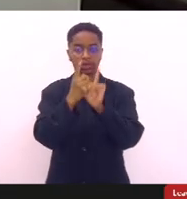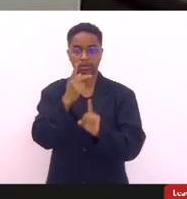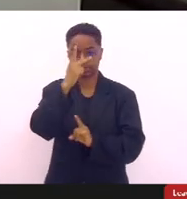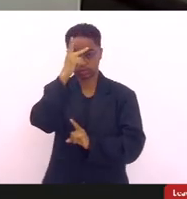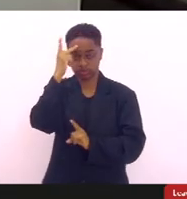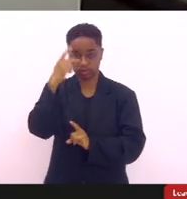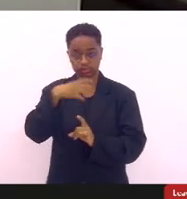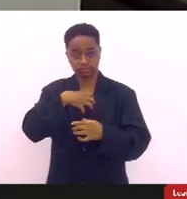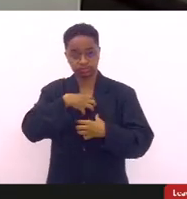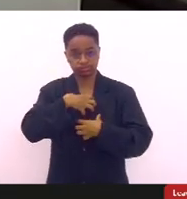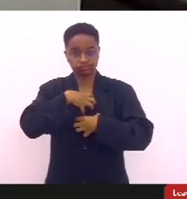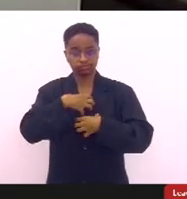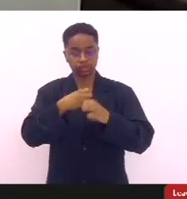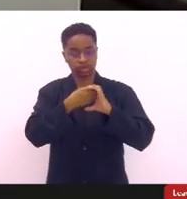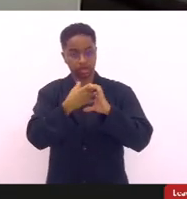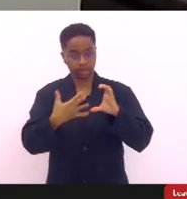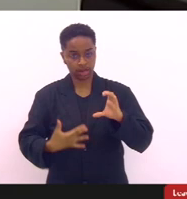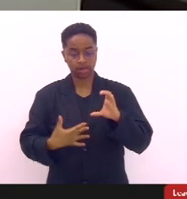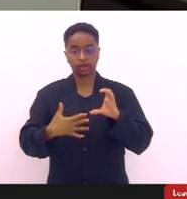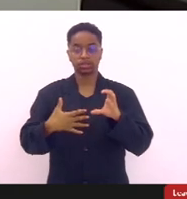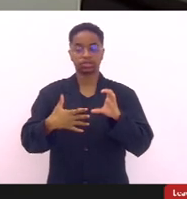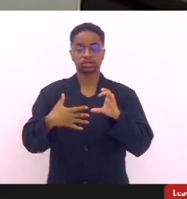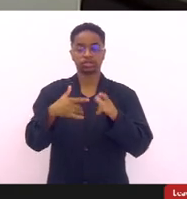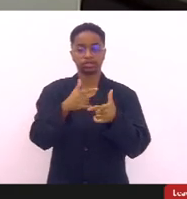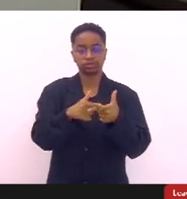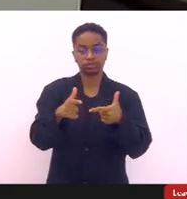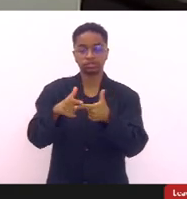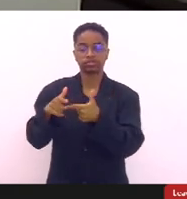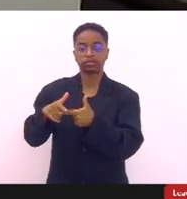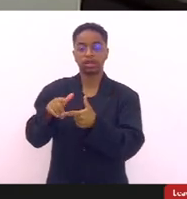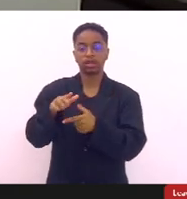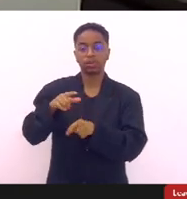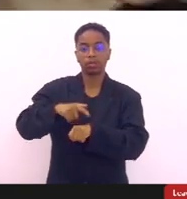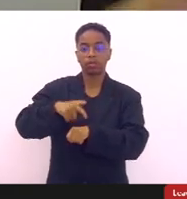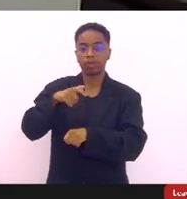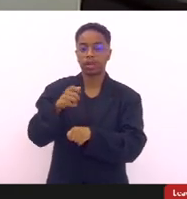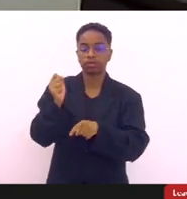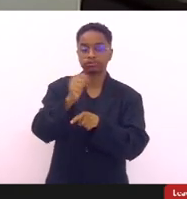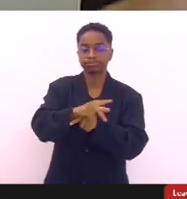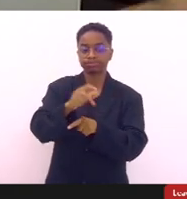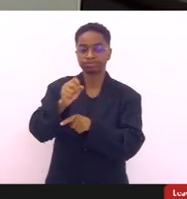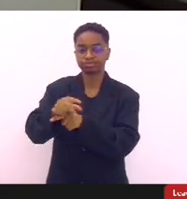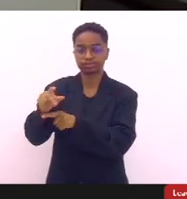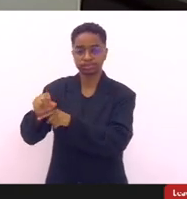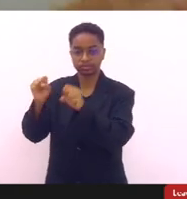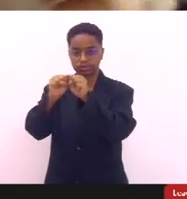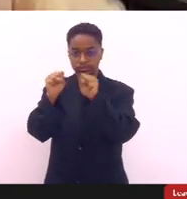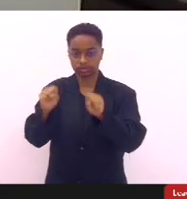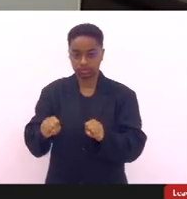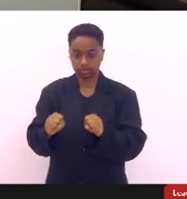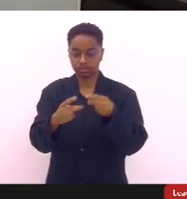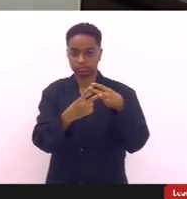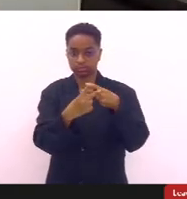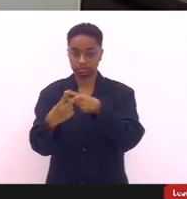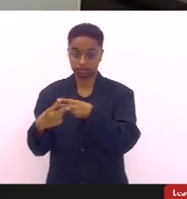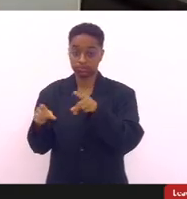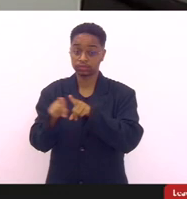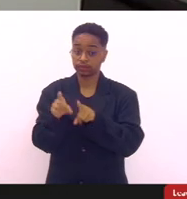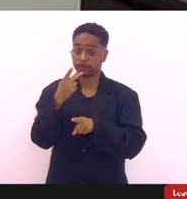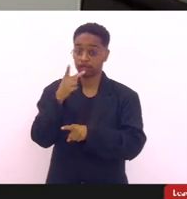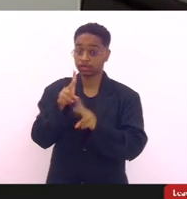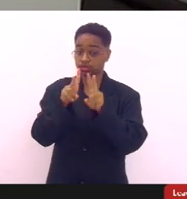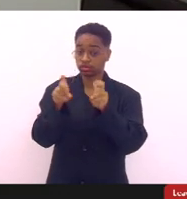na entrada do sistema penitenciário. E aí faz uma referência à lei do deputado